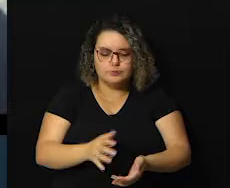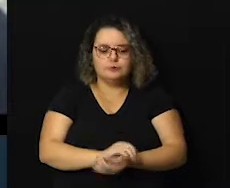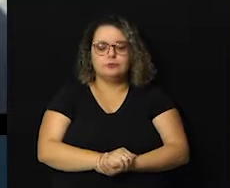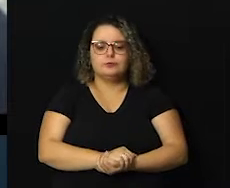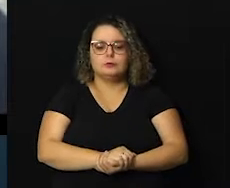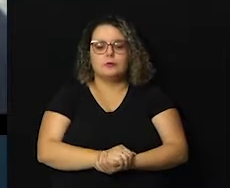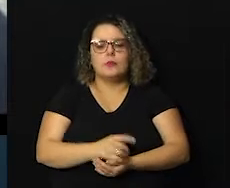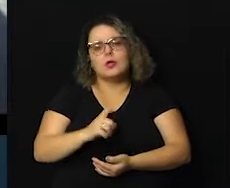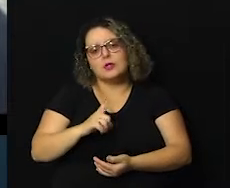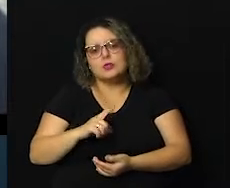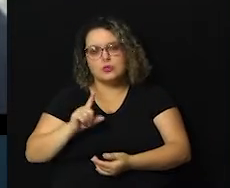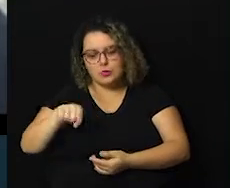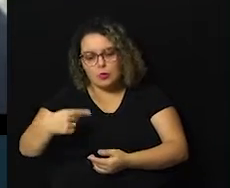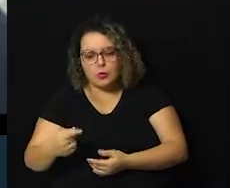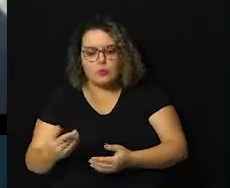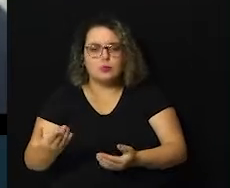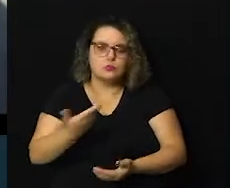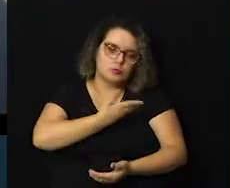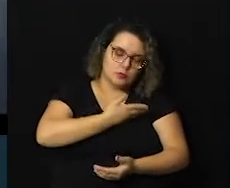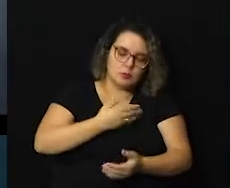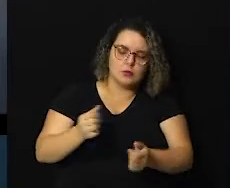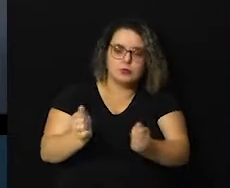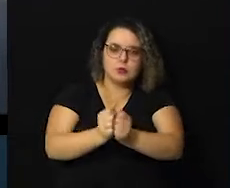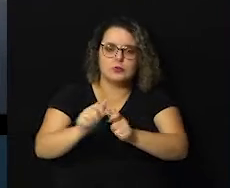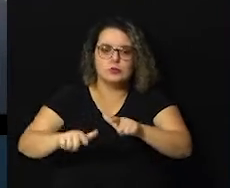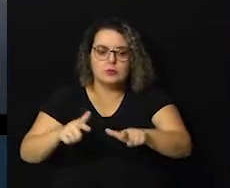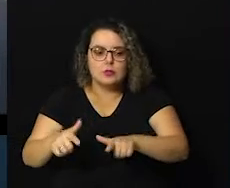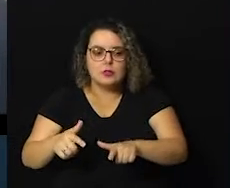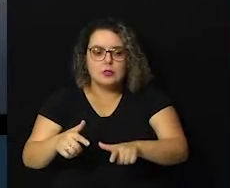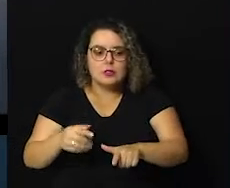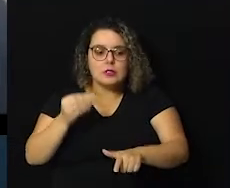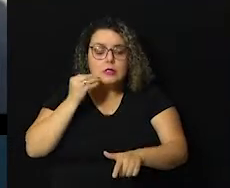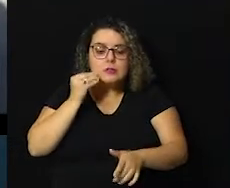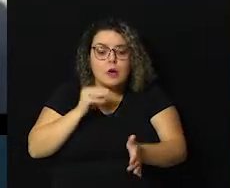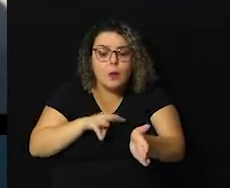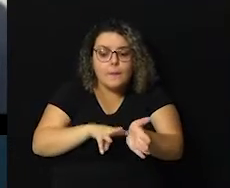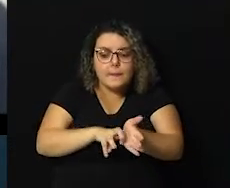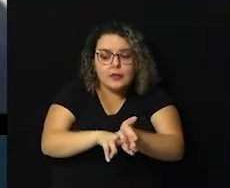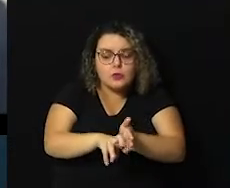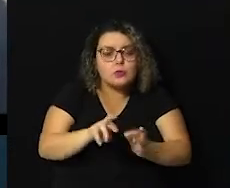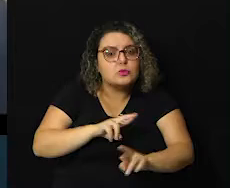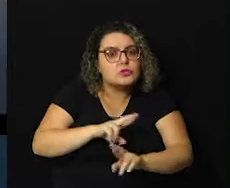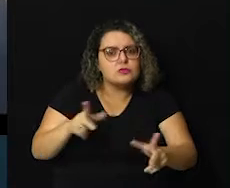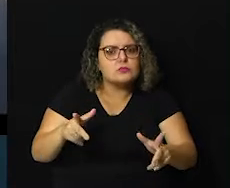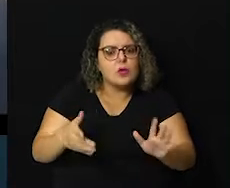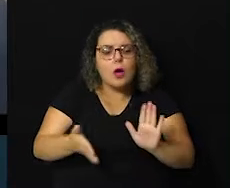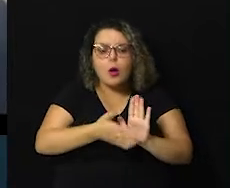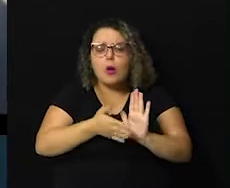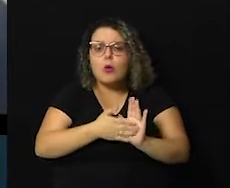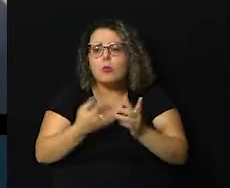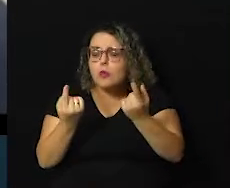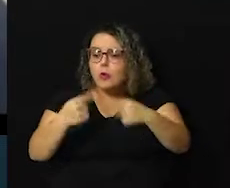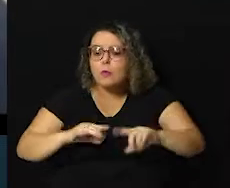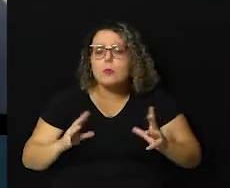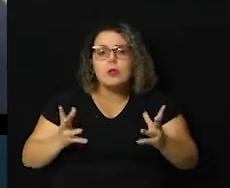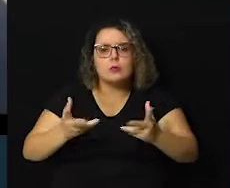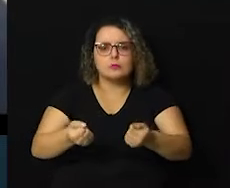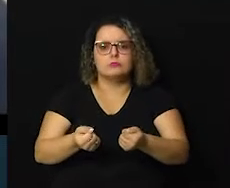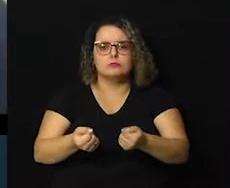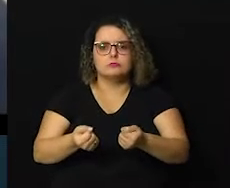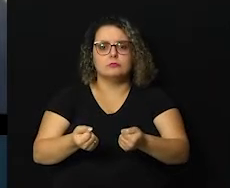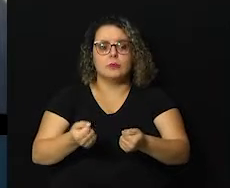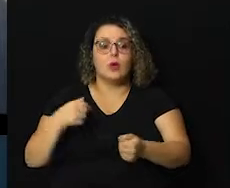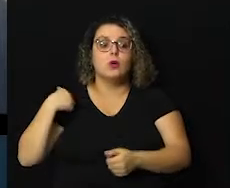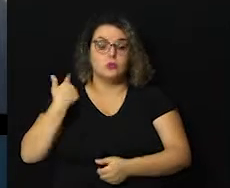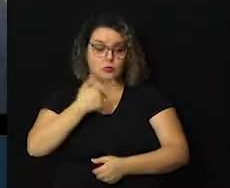eu tinha outro short também E aí eu comecei a testar novas metodologias E aí um dia eu propus Um Desafio todo